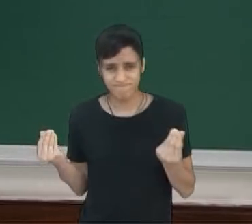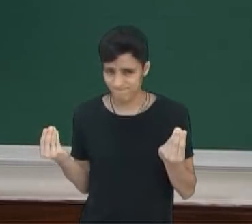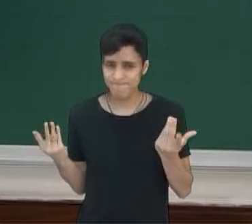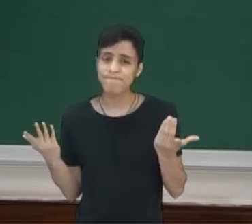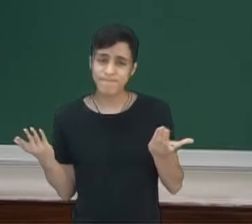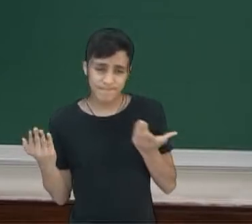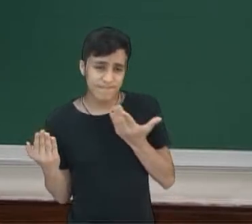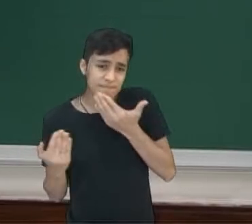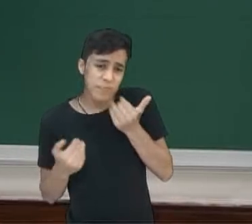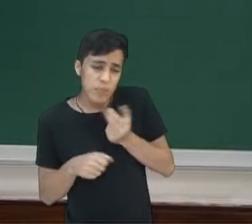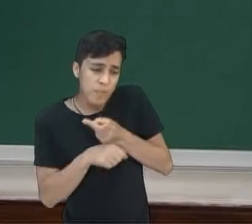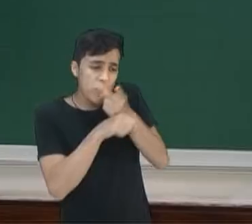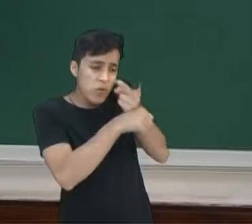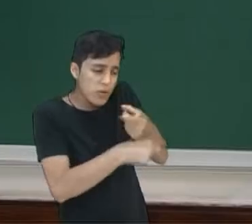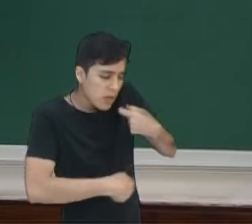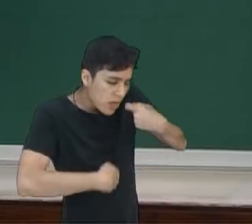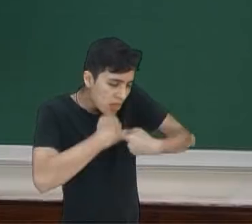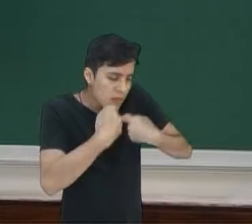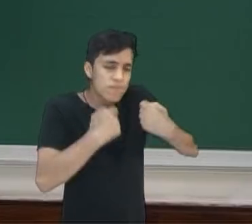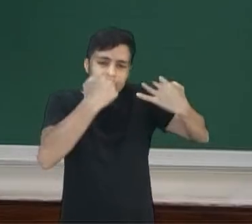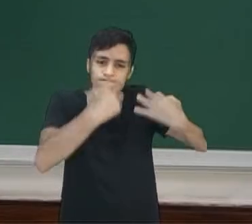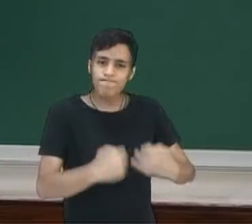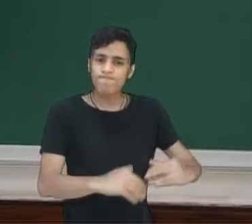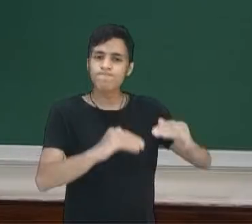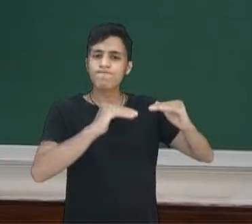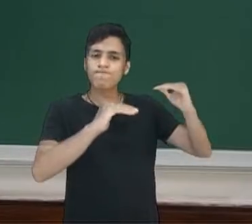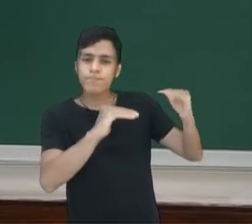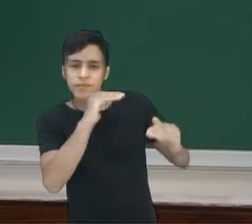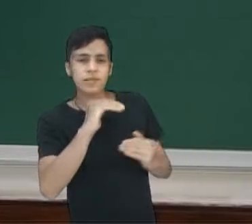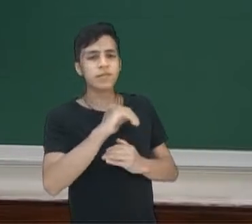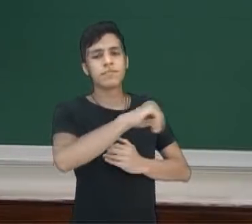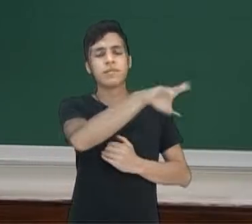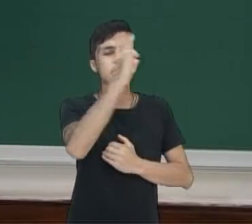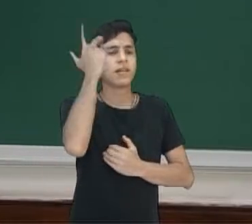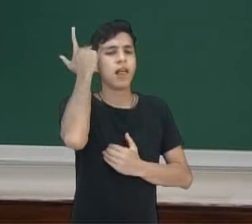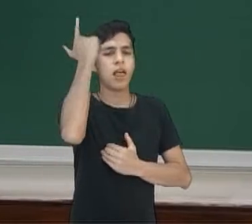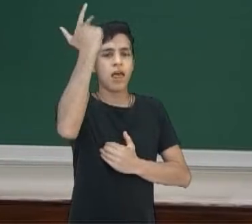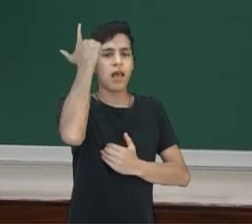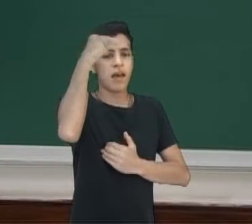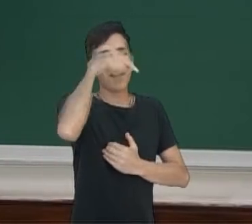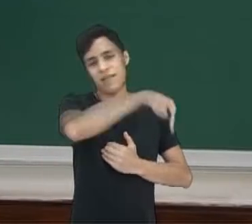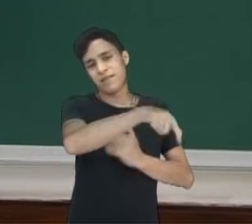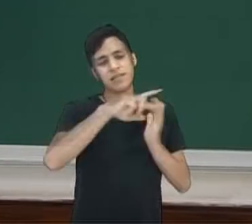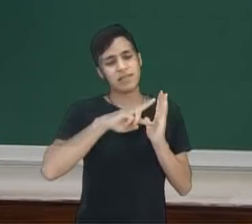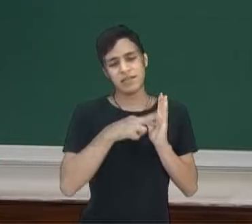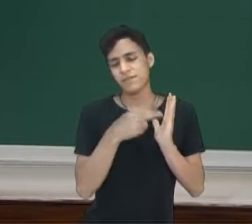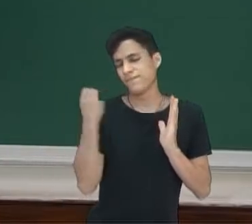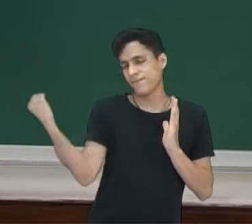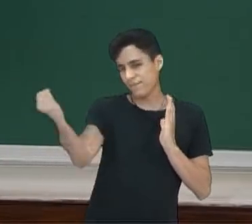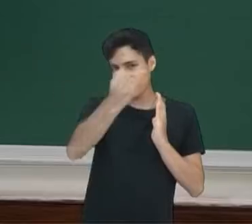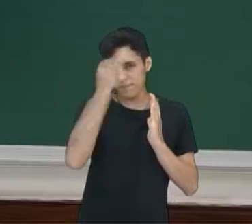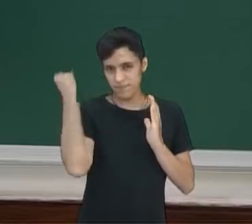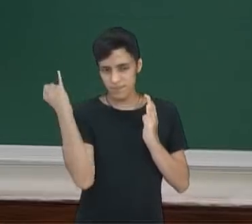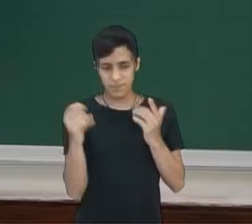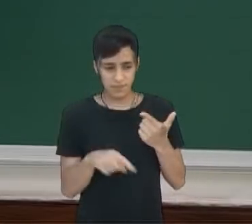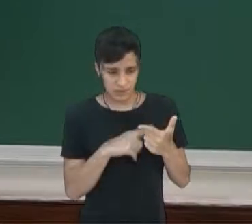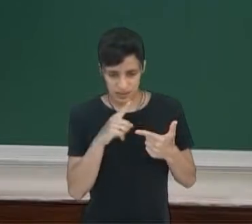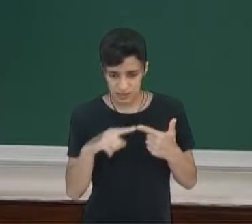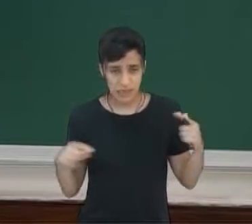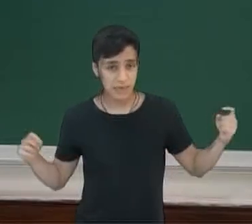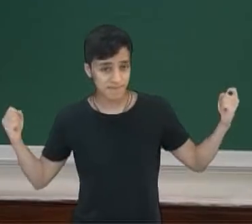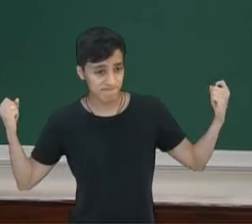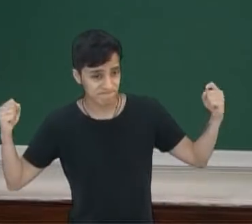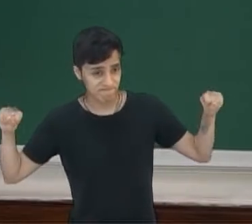Então, buscar uma alimentação equilibrada, né, mais natural possível, isso é fundamental. Praticar